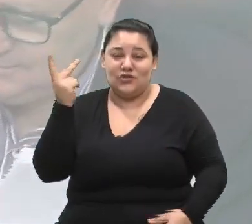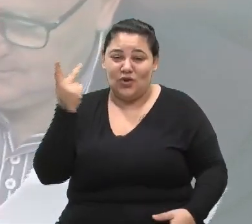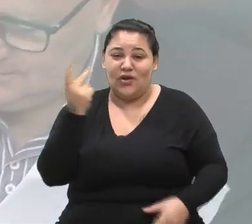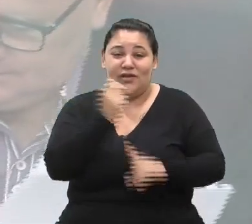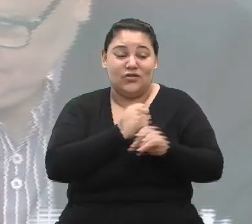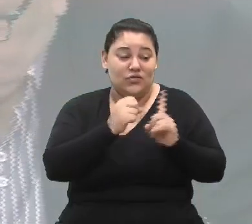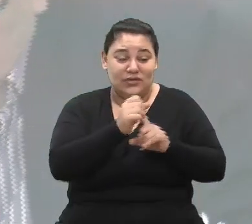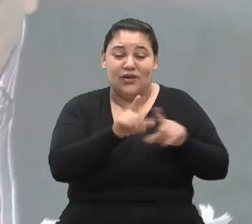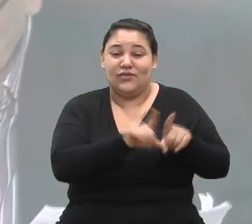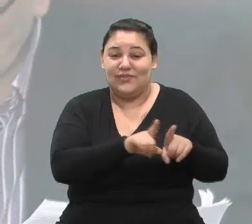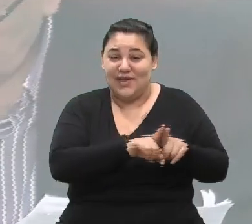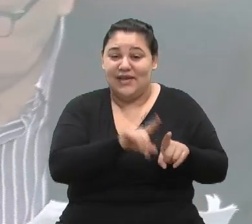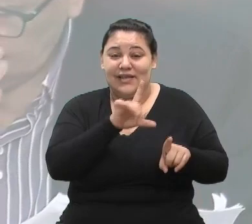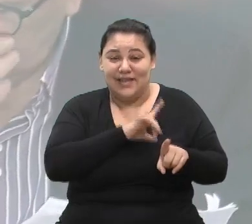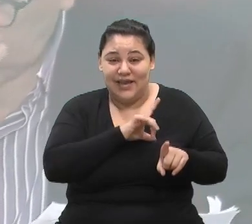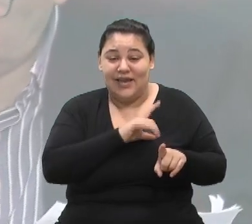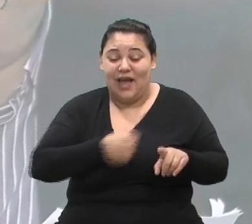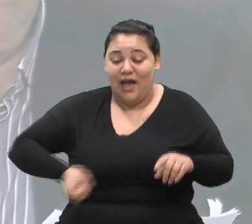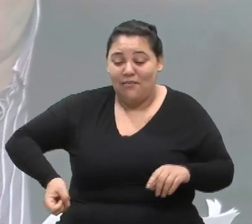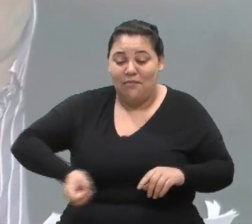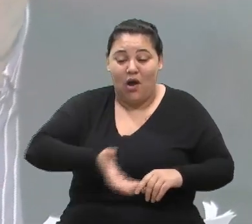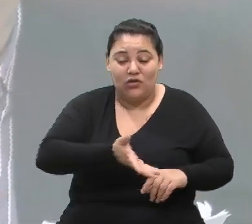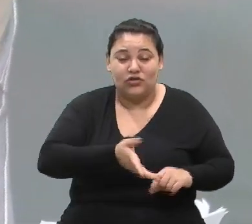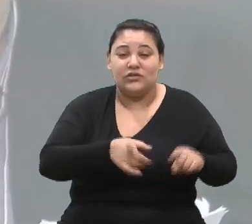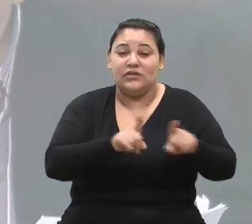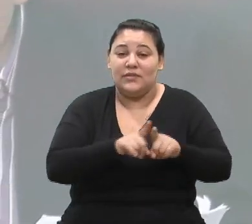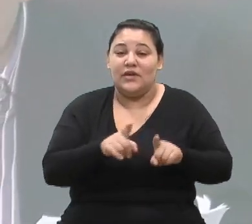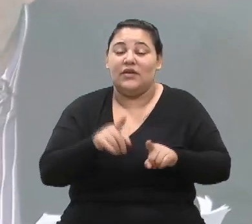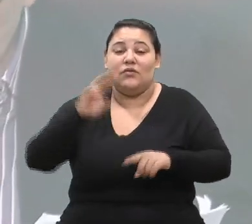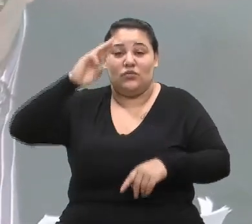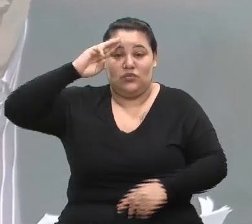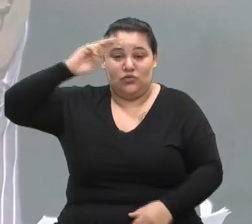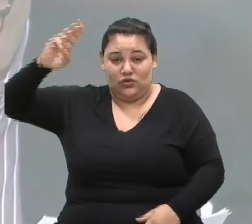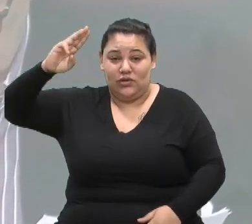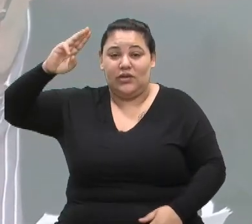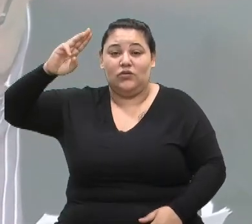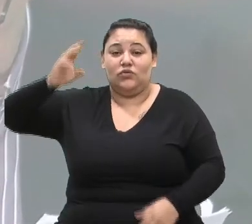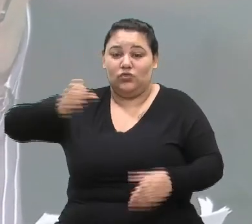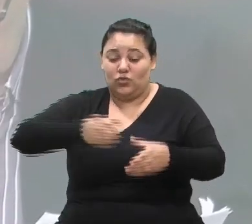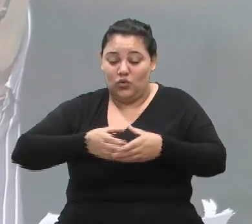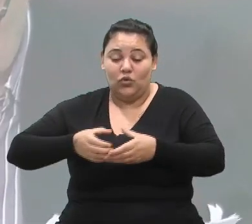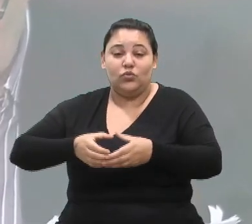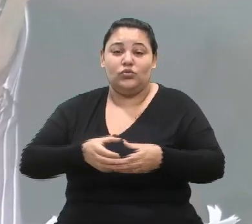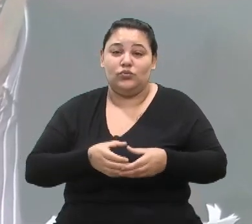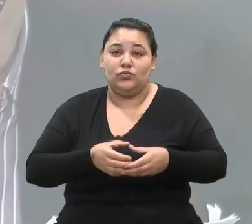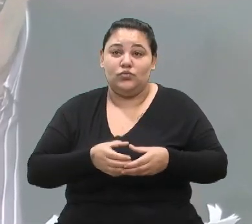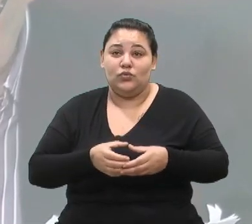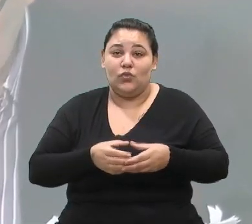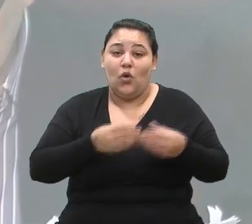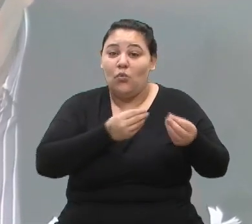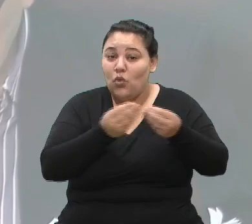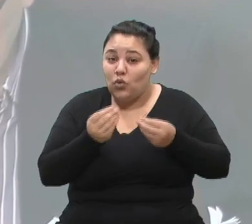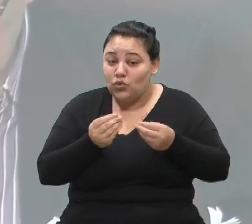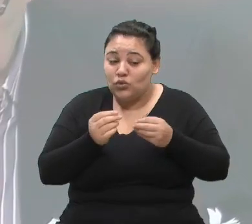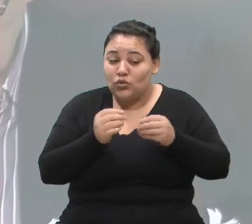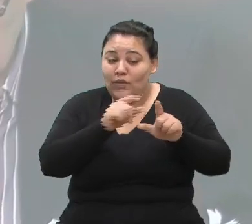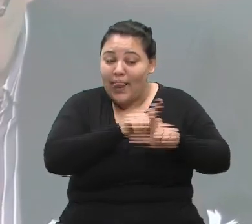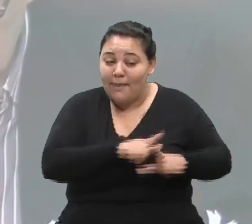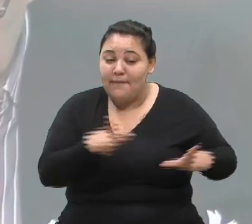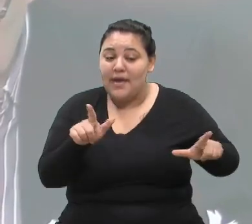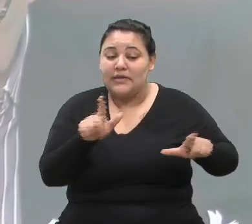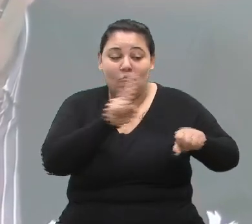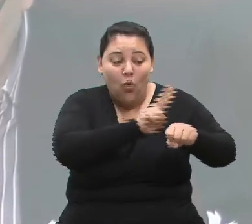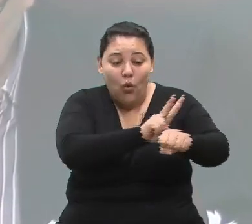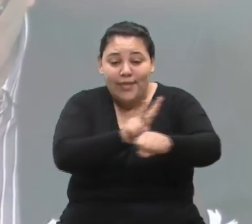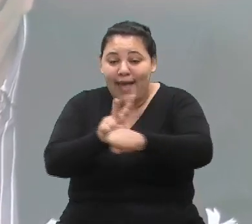social que tem tanto a bocha, e assim como o movimento escoteiro. Muito da preservação do Parque da Festa da Uva